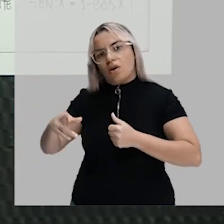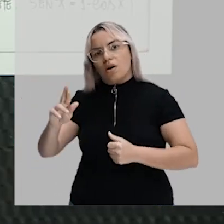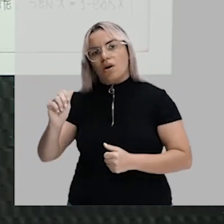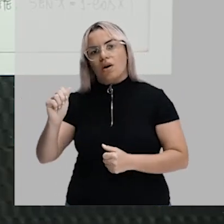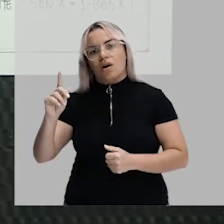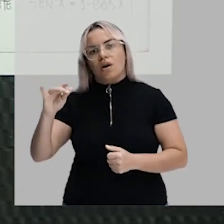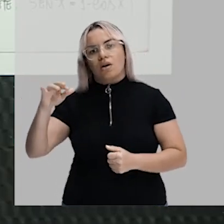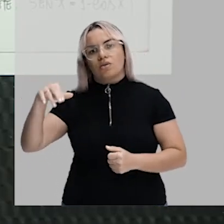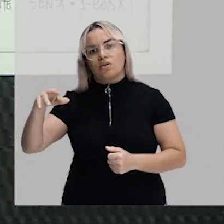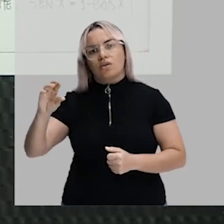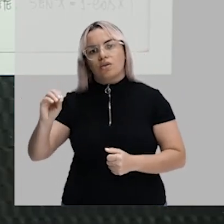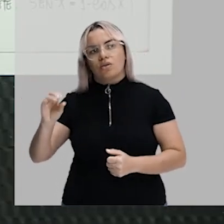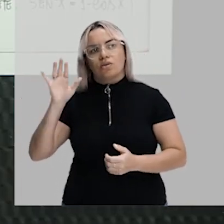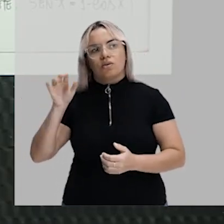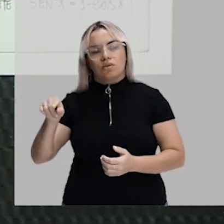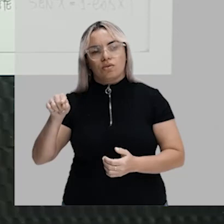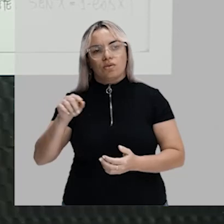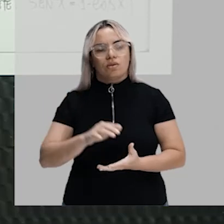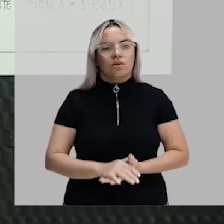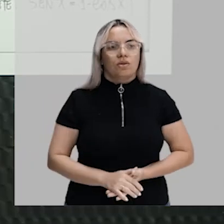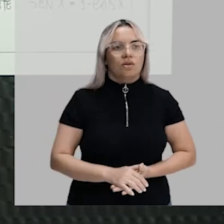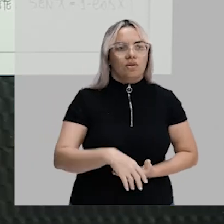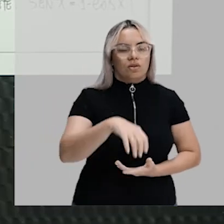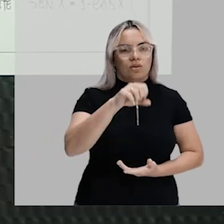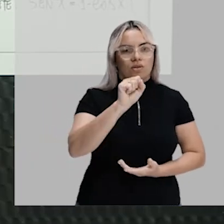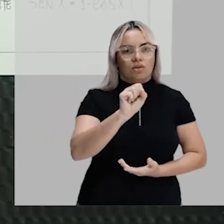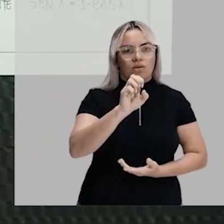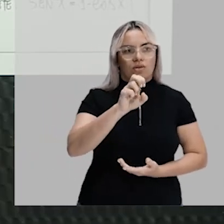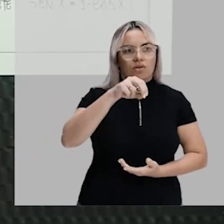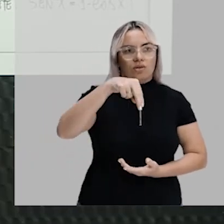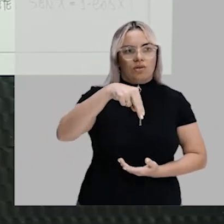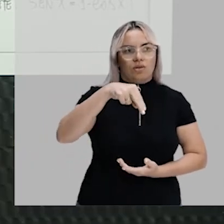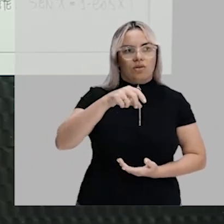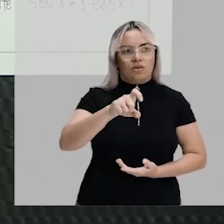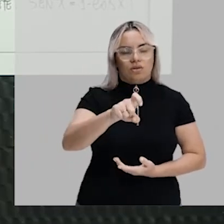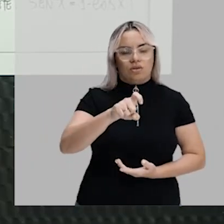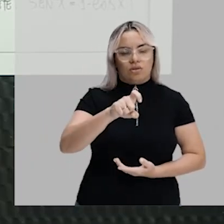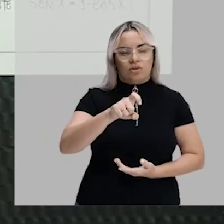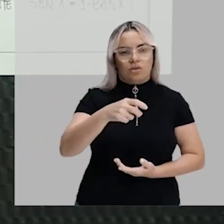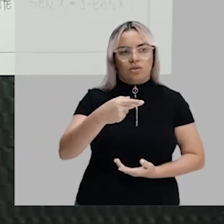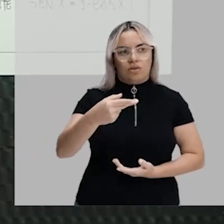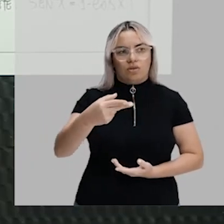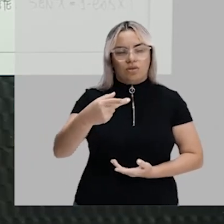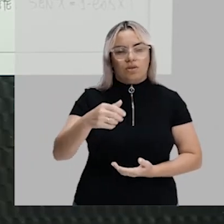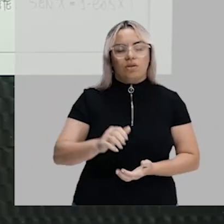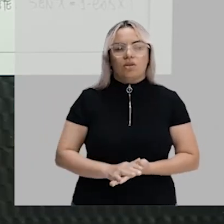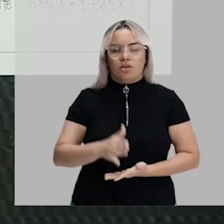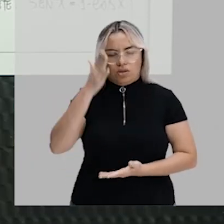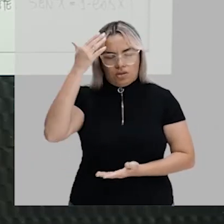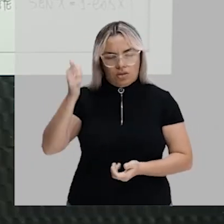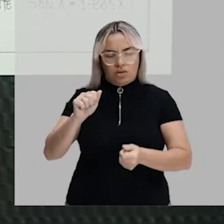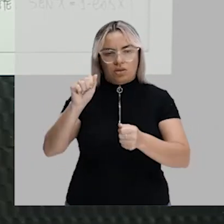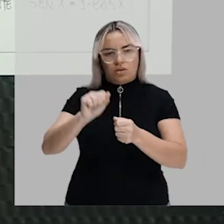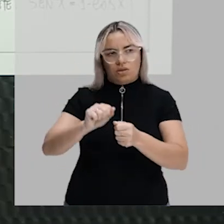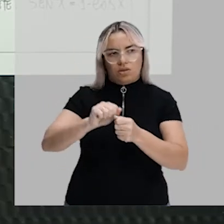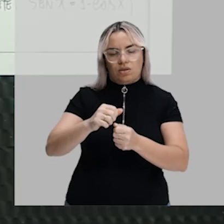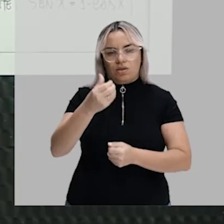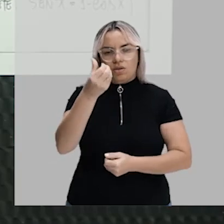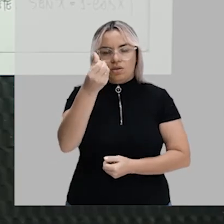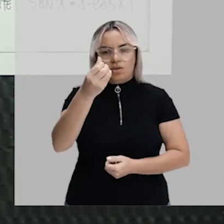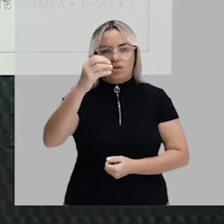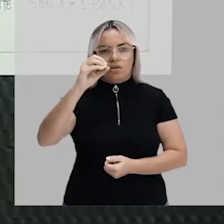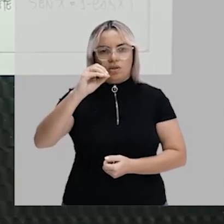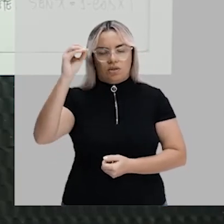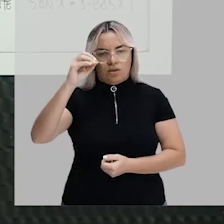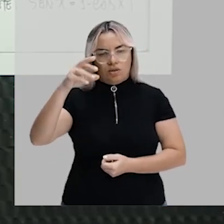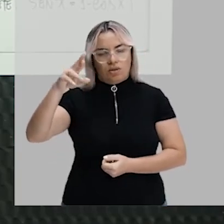de x igual 60º em radiano vocês já sabem fazer isso né é igual a pi